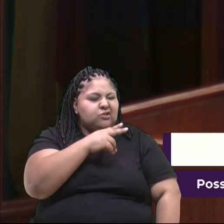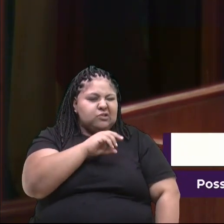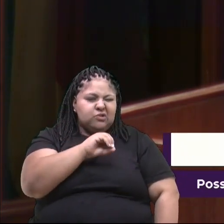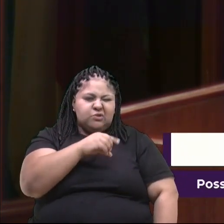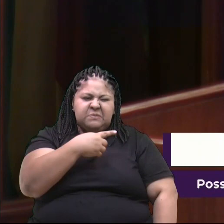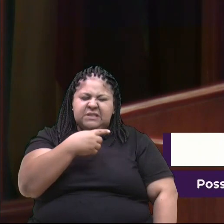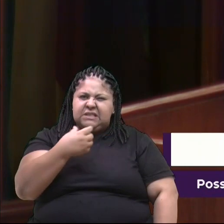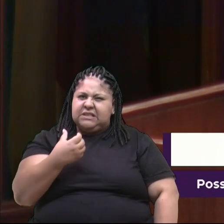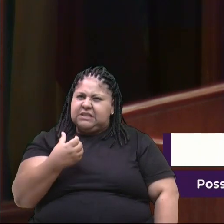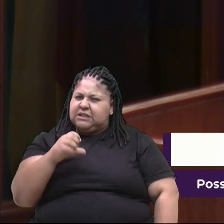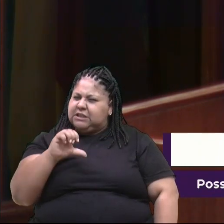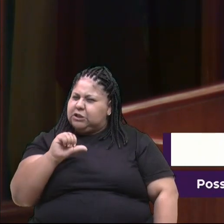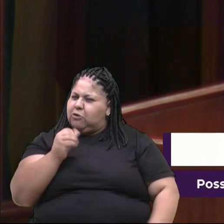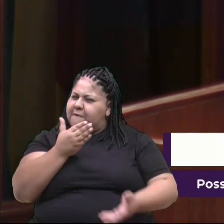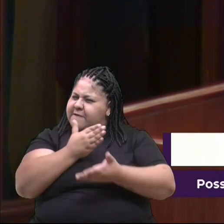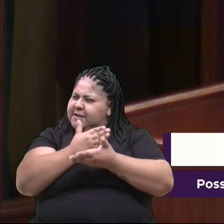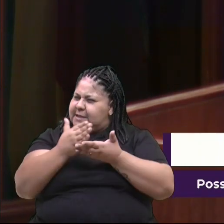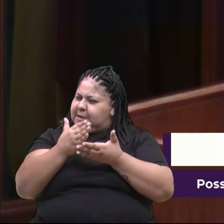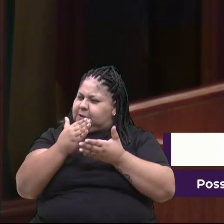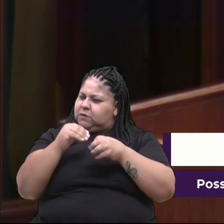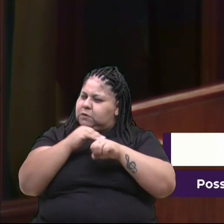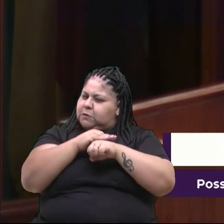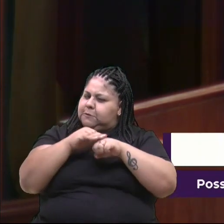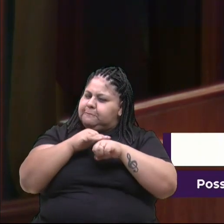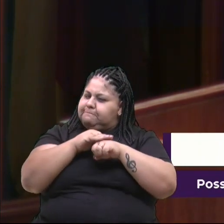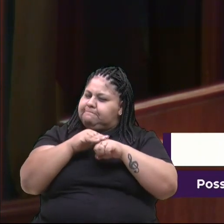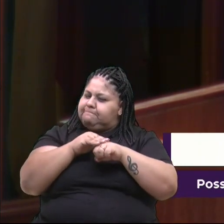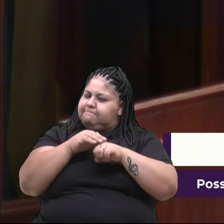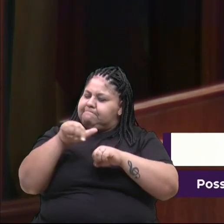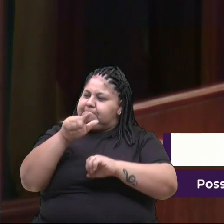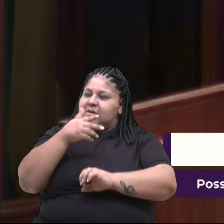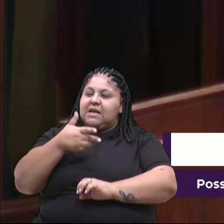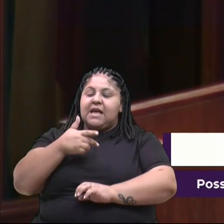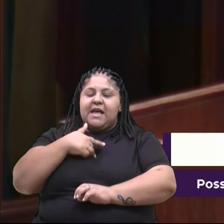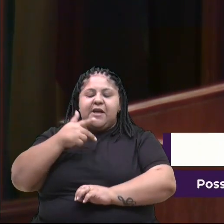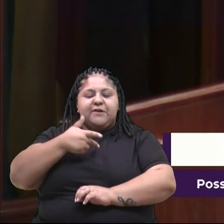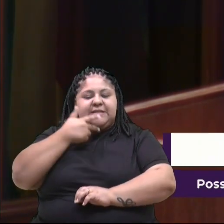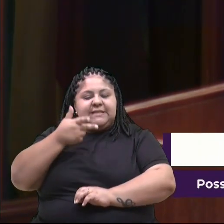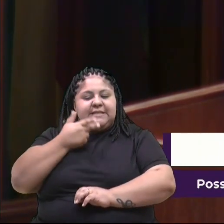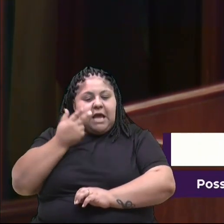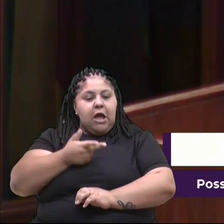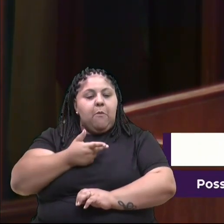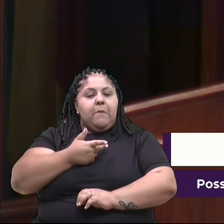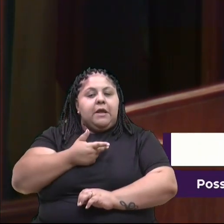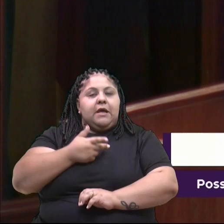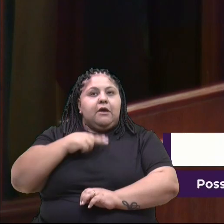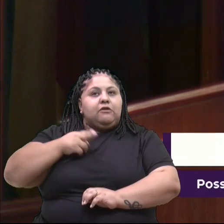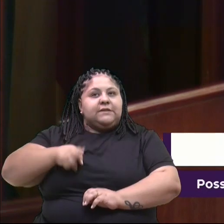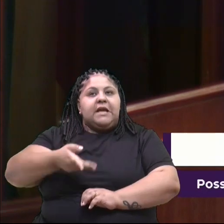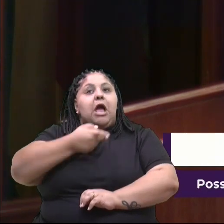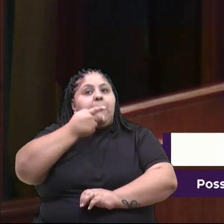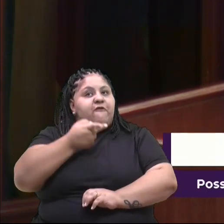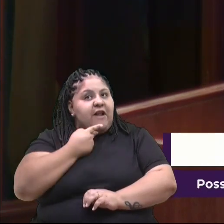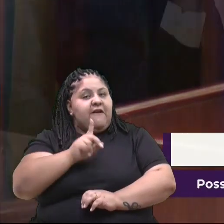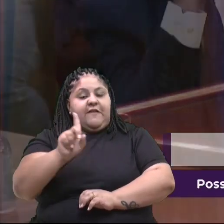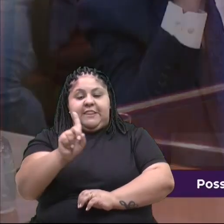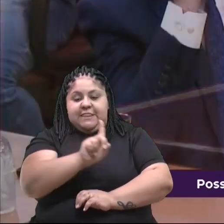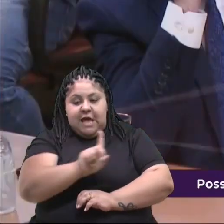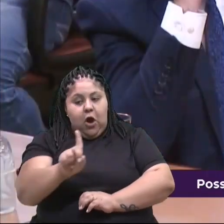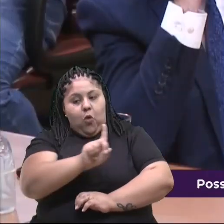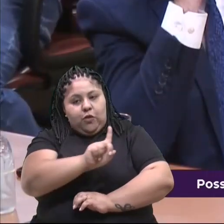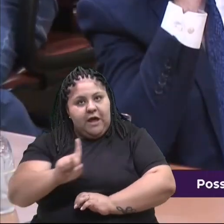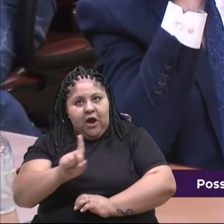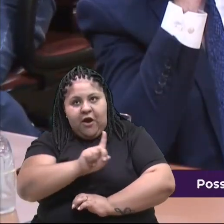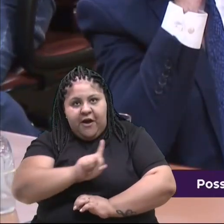2019, o início de conversas, as quais eu negava com todas as minhas forças, né, deputado Neri? Mas lá em